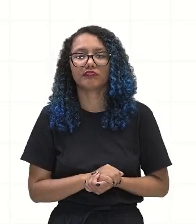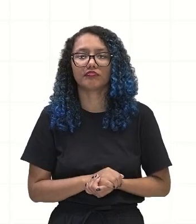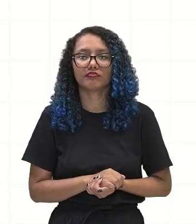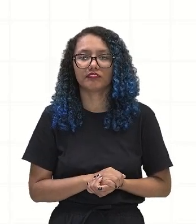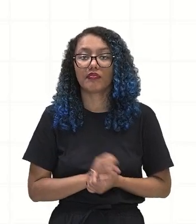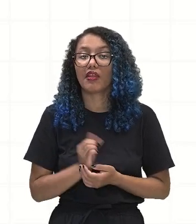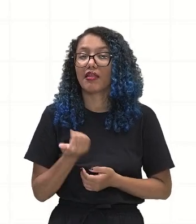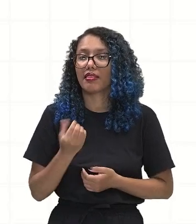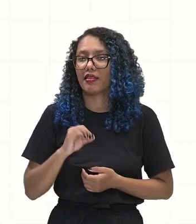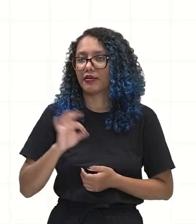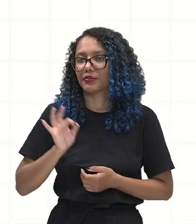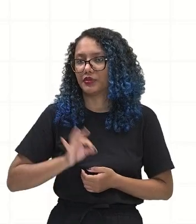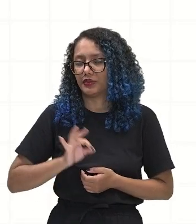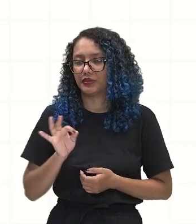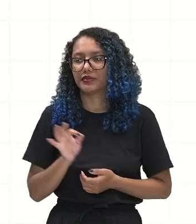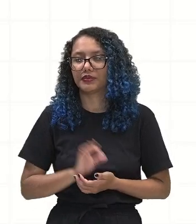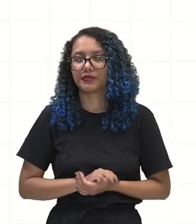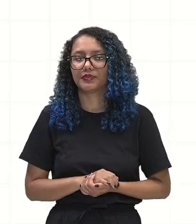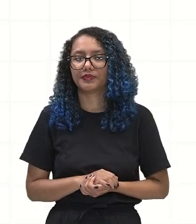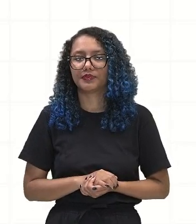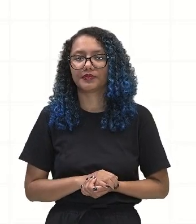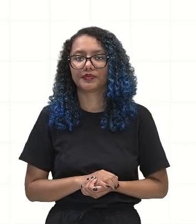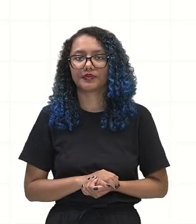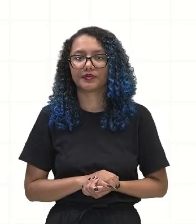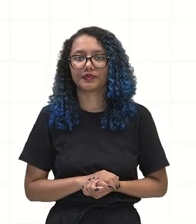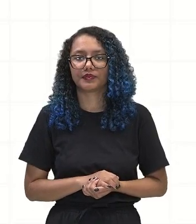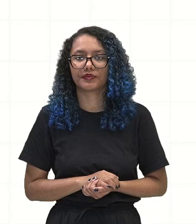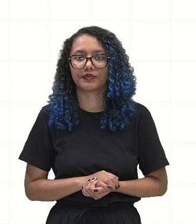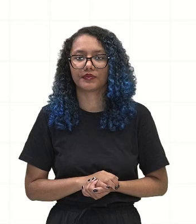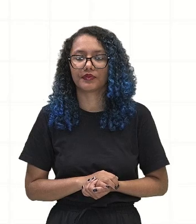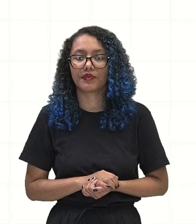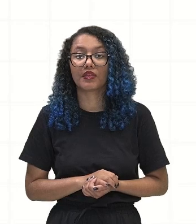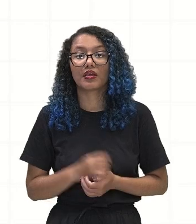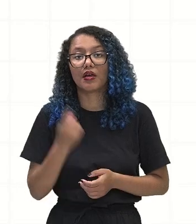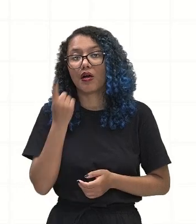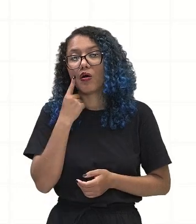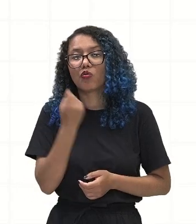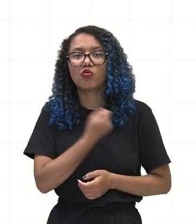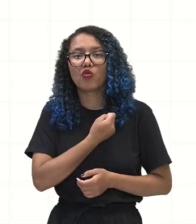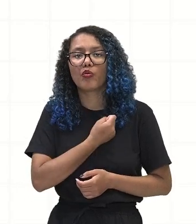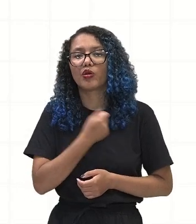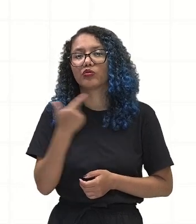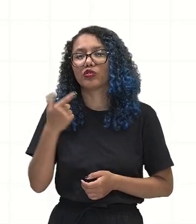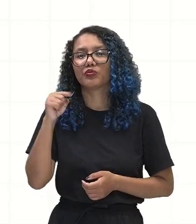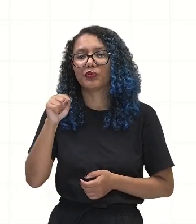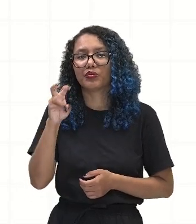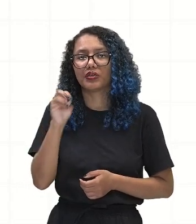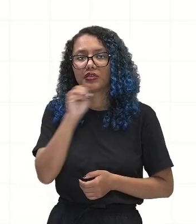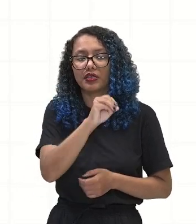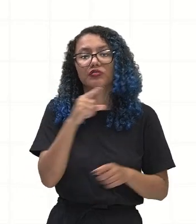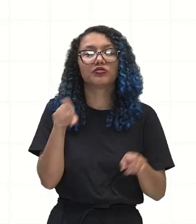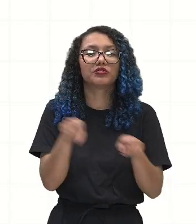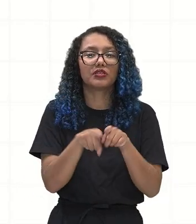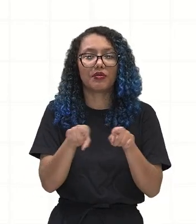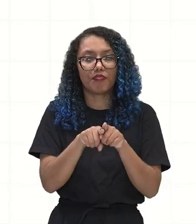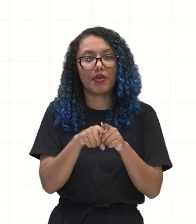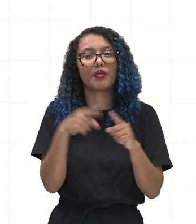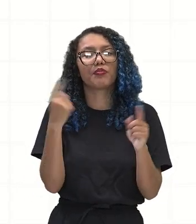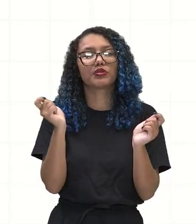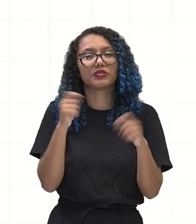10%. Vejam que 2.500 também é um múltiplo de 100, né? Ó, se você dividir por 100, você tem